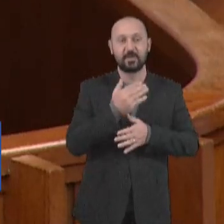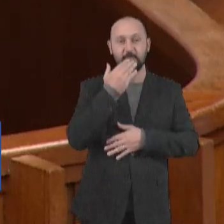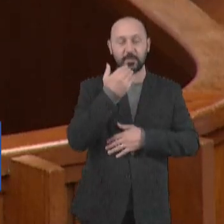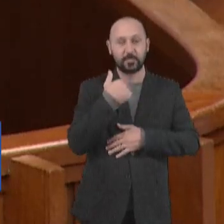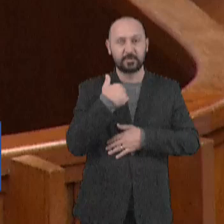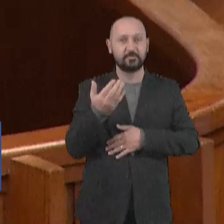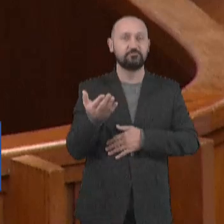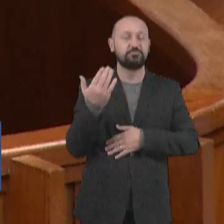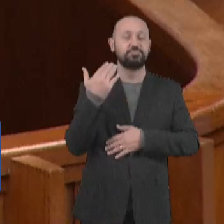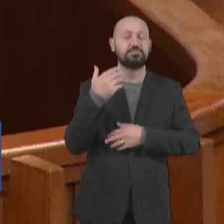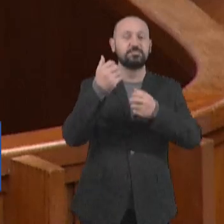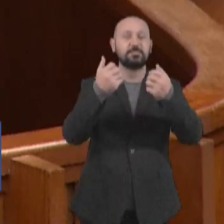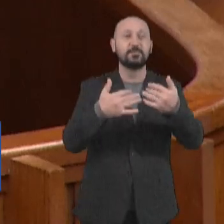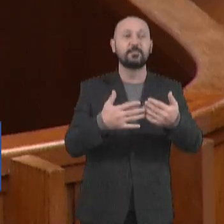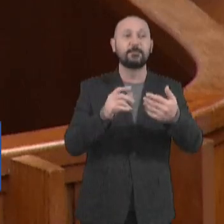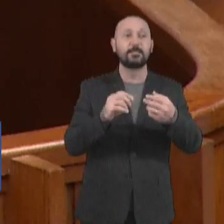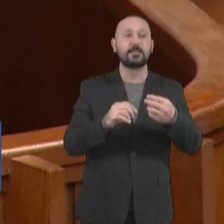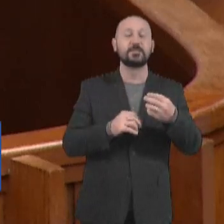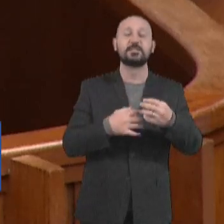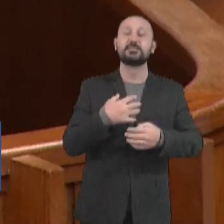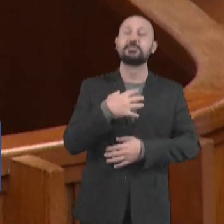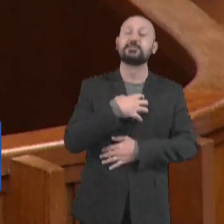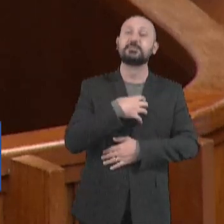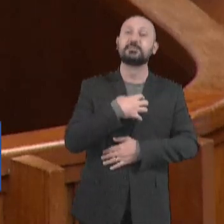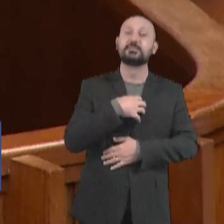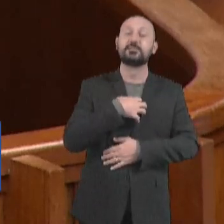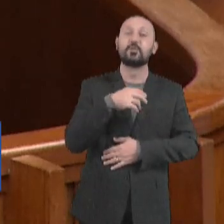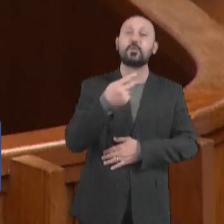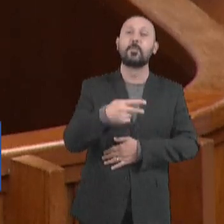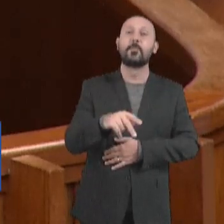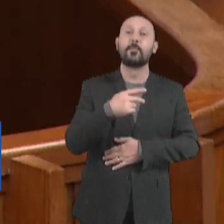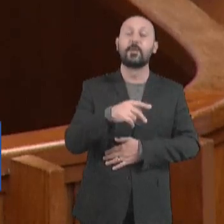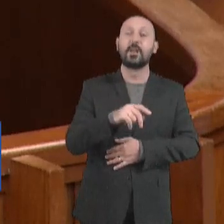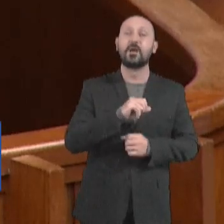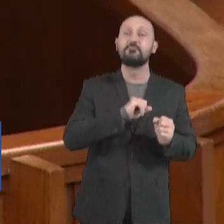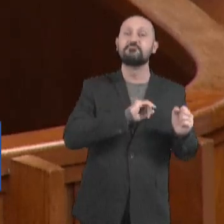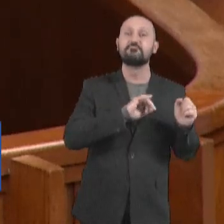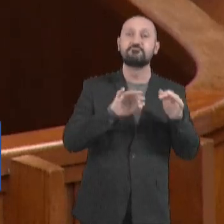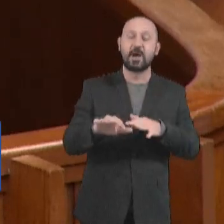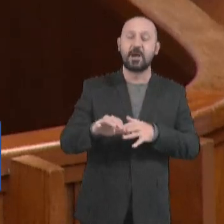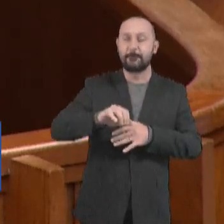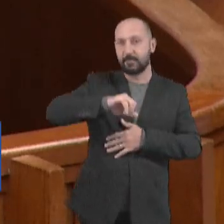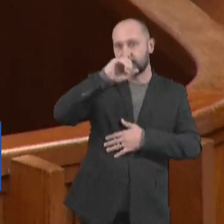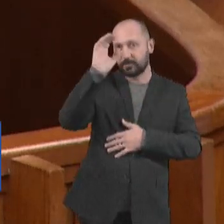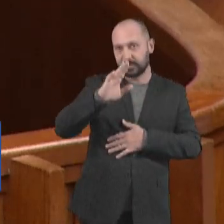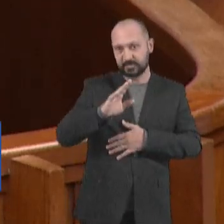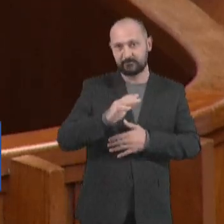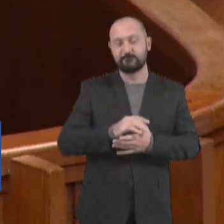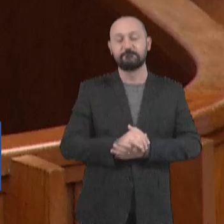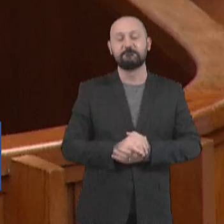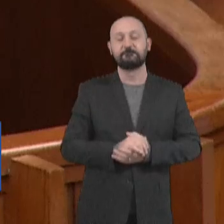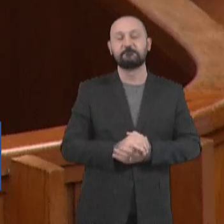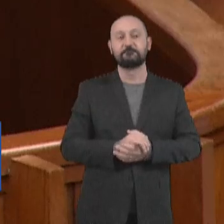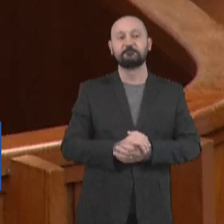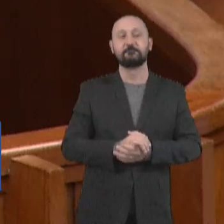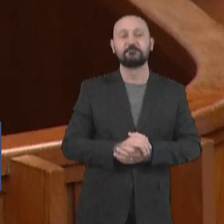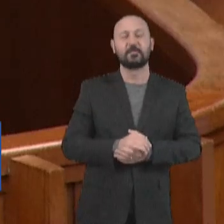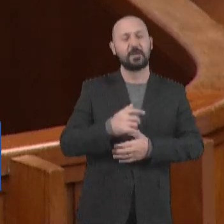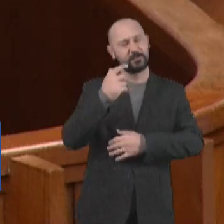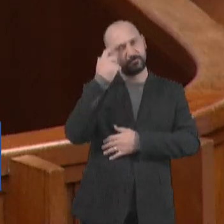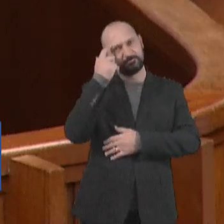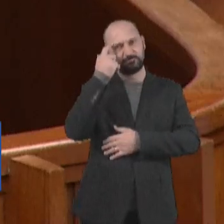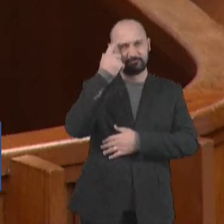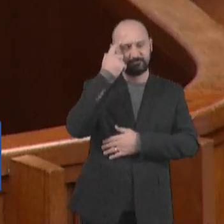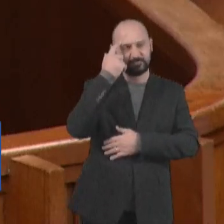na época, para falar desse sentimento do paraguaio que veio para o Brasil. Aí eu digo bem